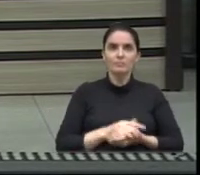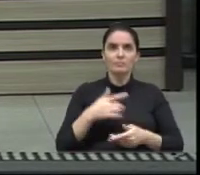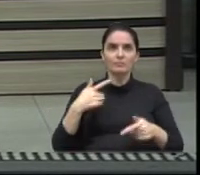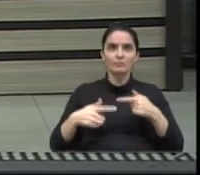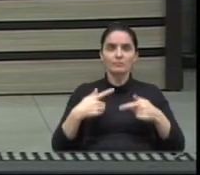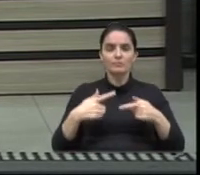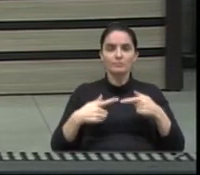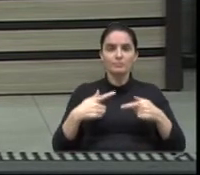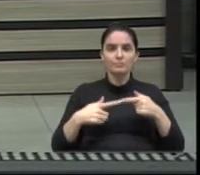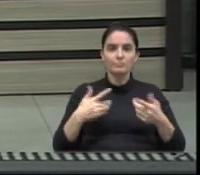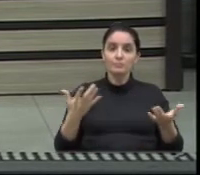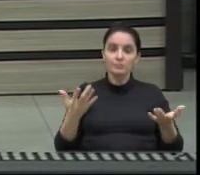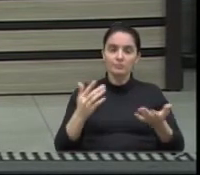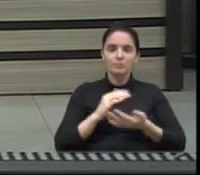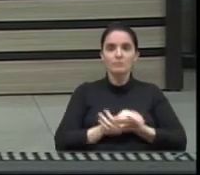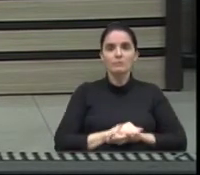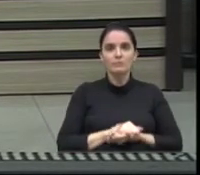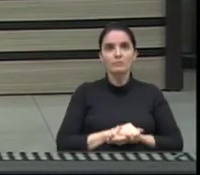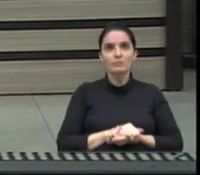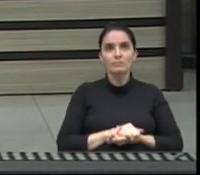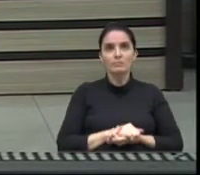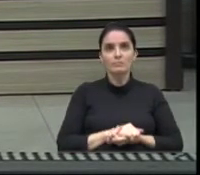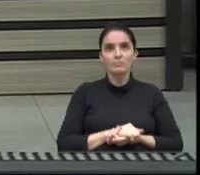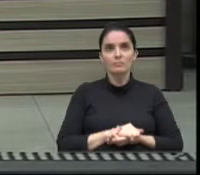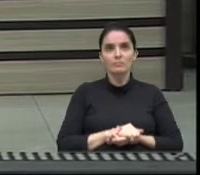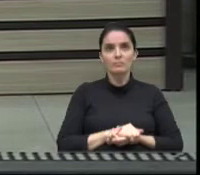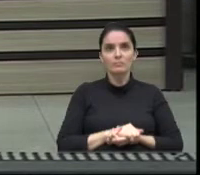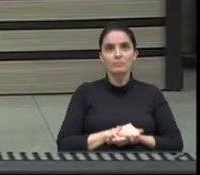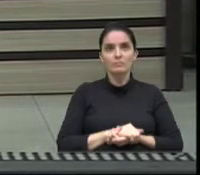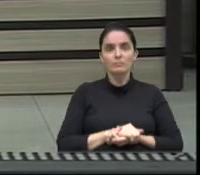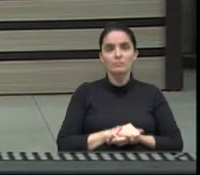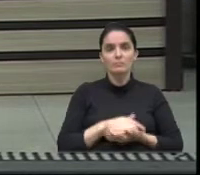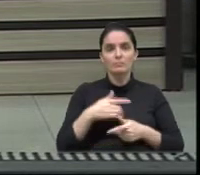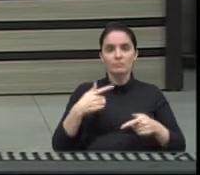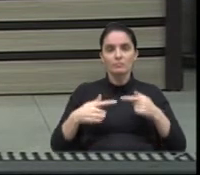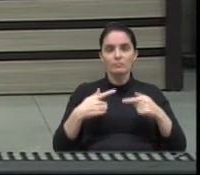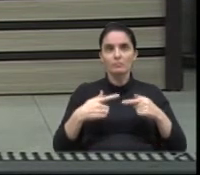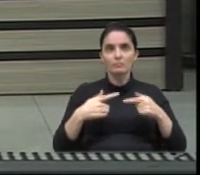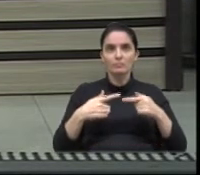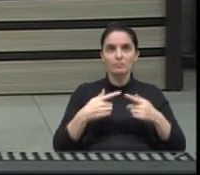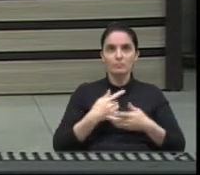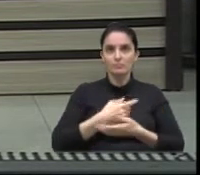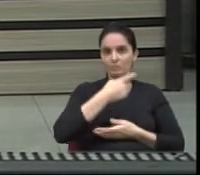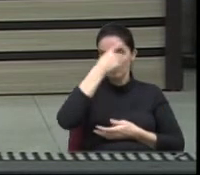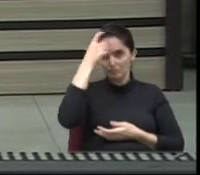discussão. Quer discutir, presidente. Vai discutir, Wagner Barbosa.